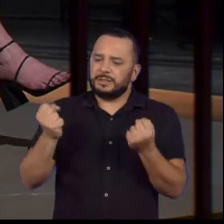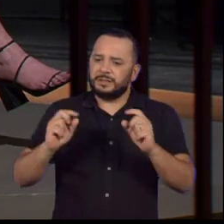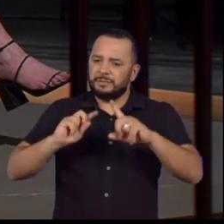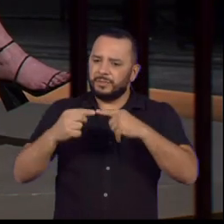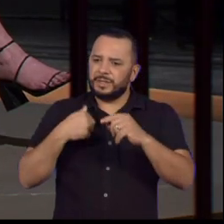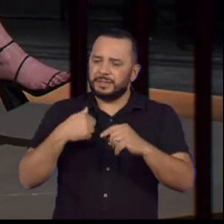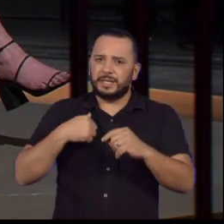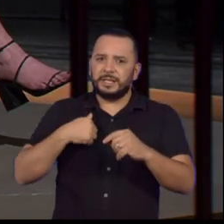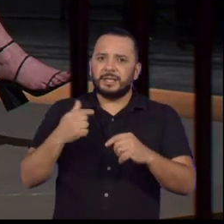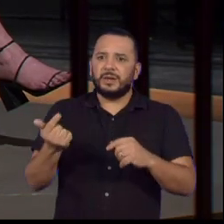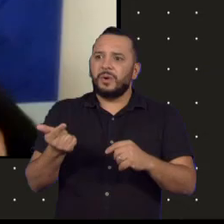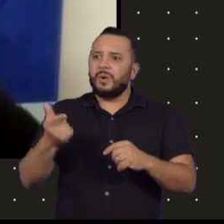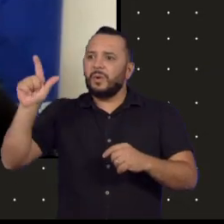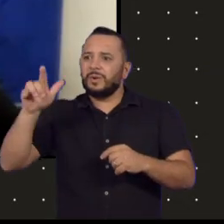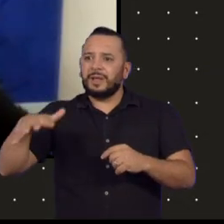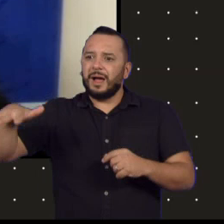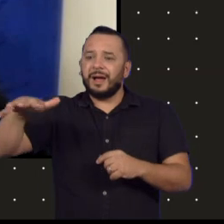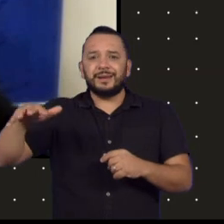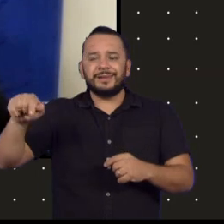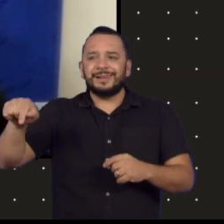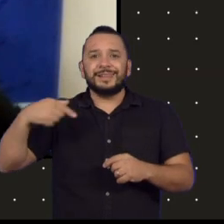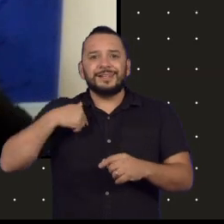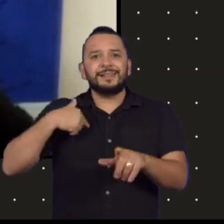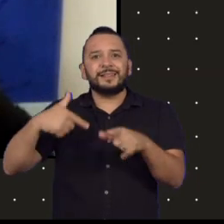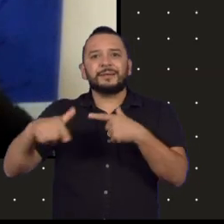alegria, porteiro do teatro.